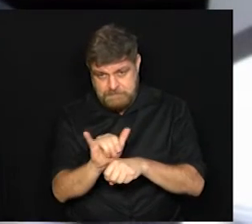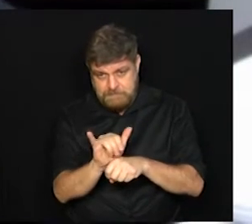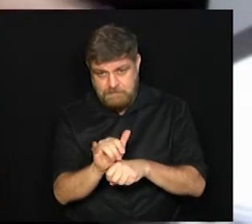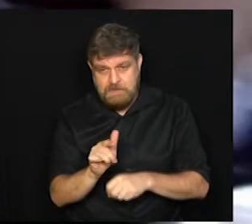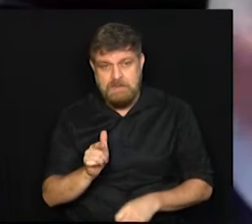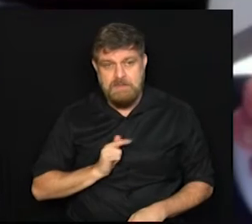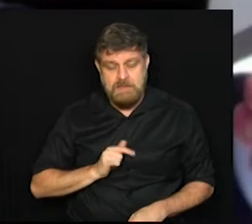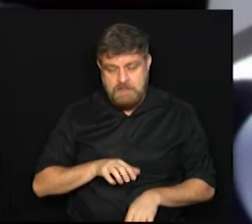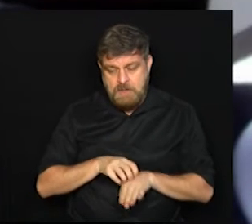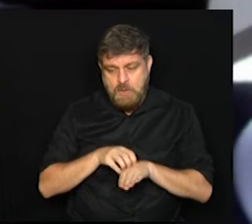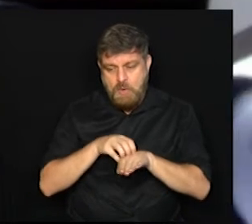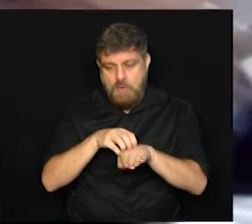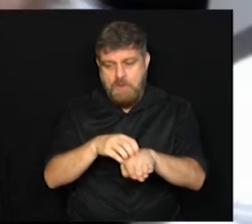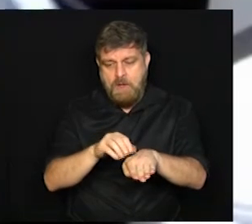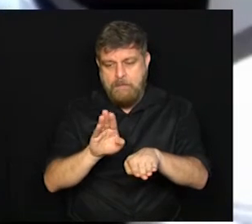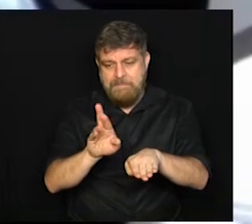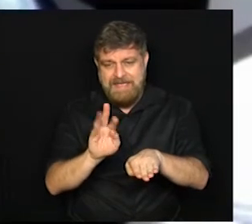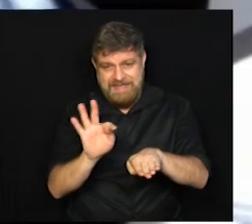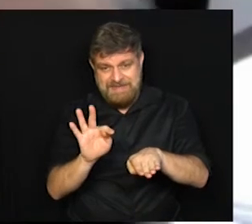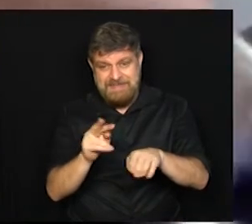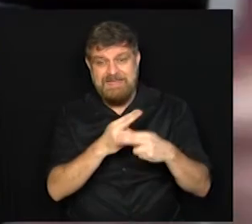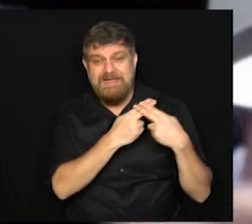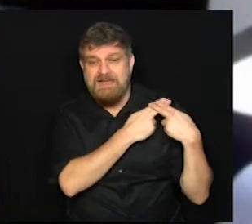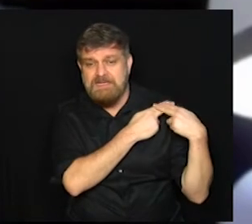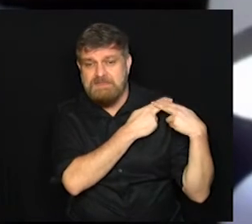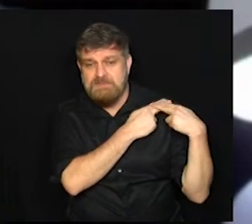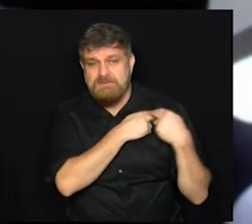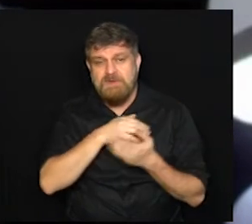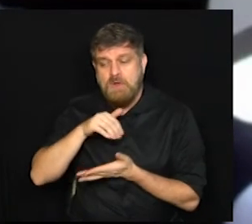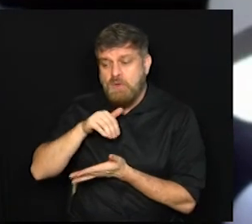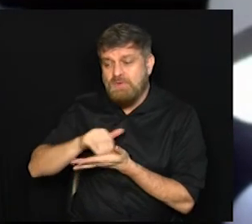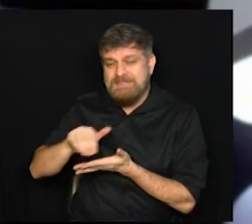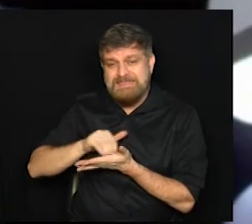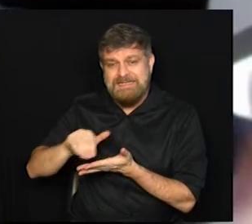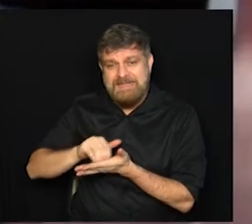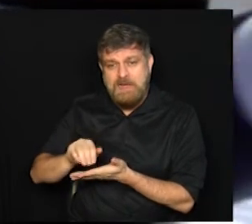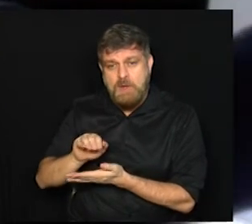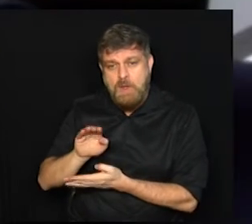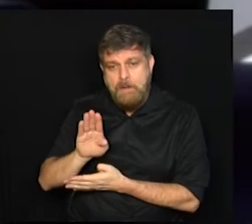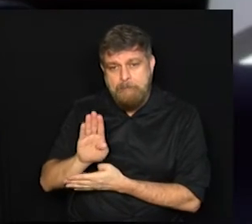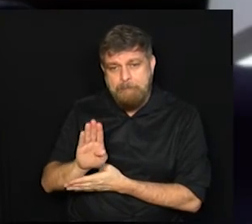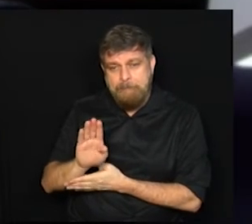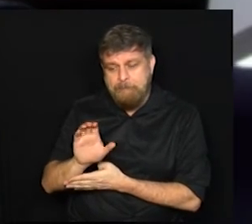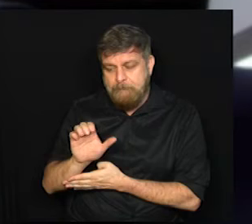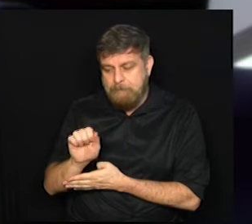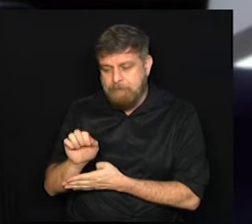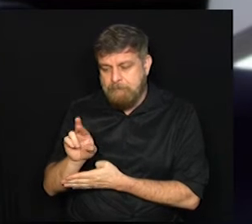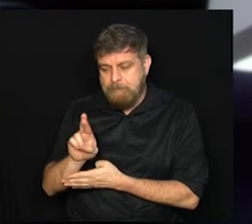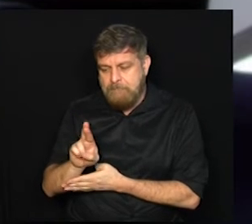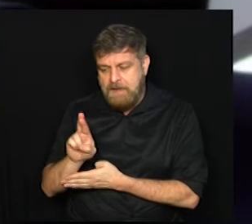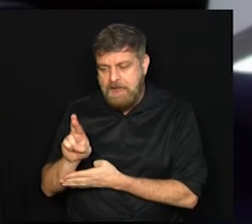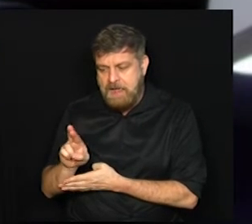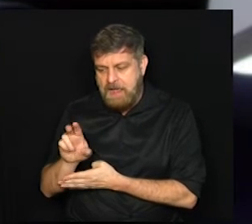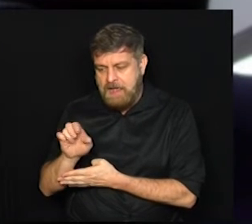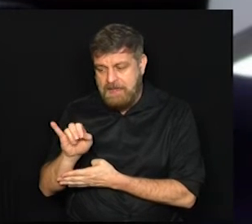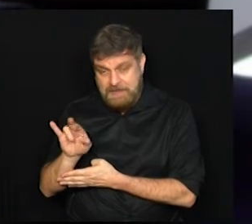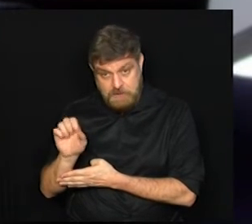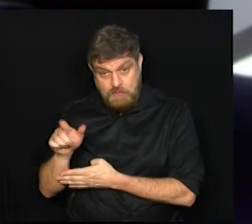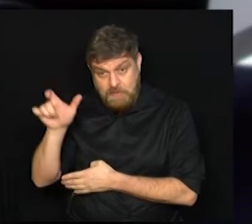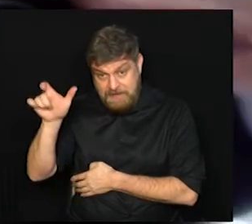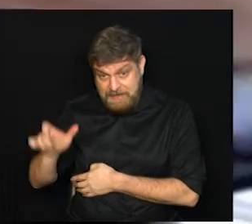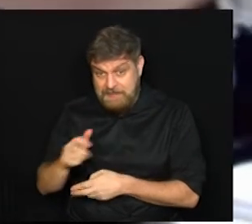sabem, ficou a cargo do secretário Barreiro, né? Ele que está coordenando as obras do